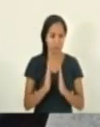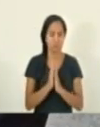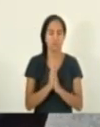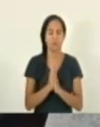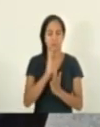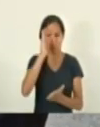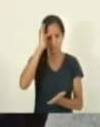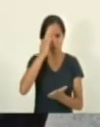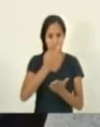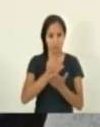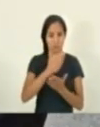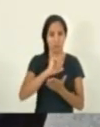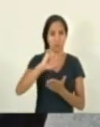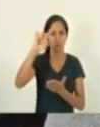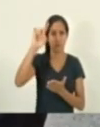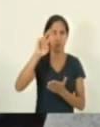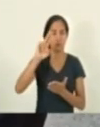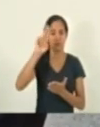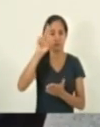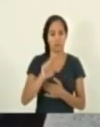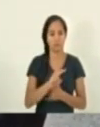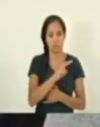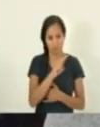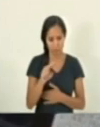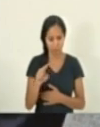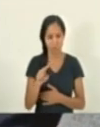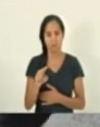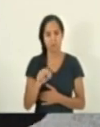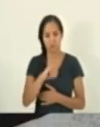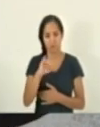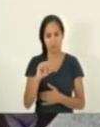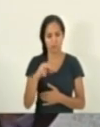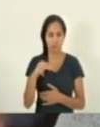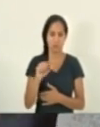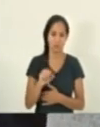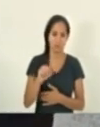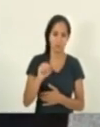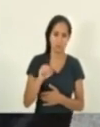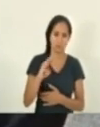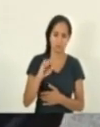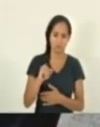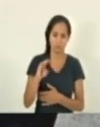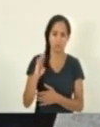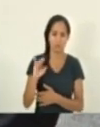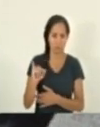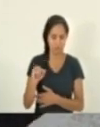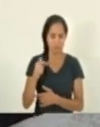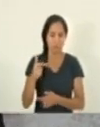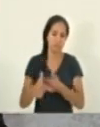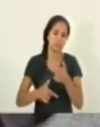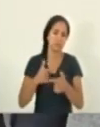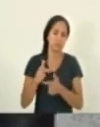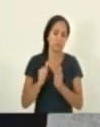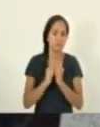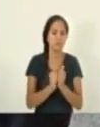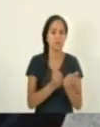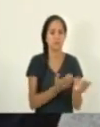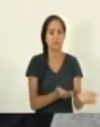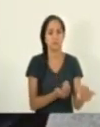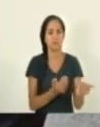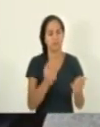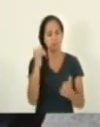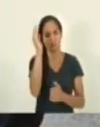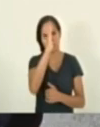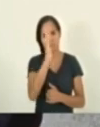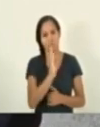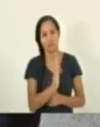ser o Santo Padre Jonas Habib, pelo trabalho de evangelização que ele realizou com a juventude brasileira